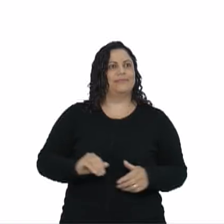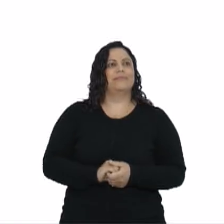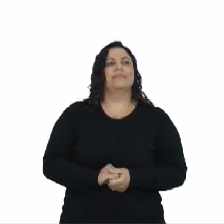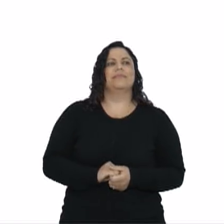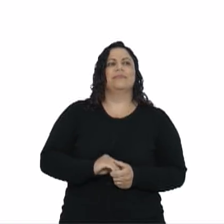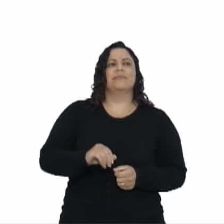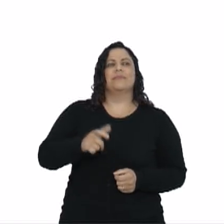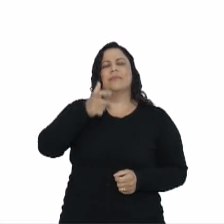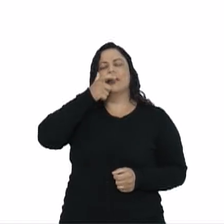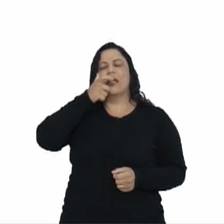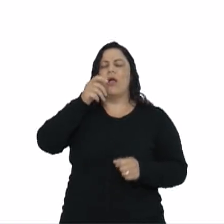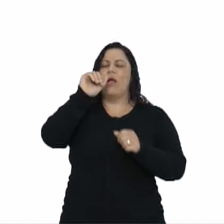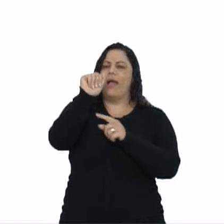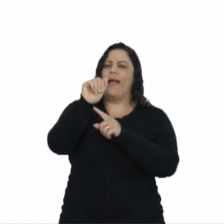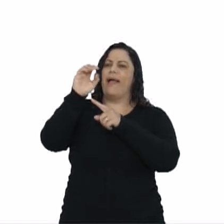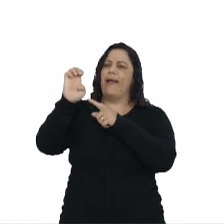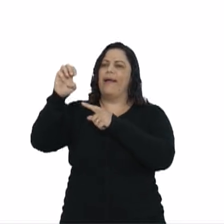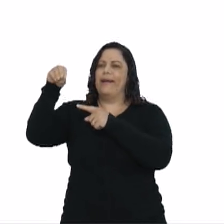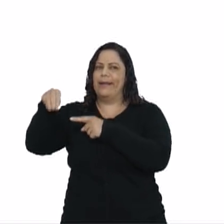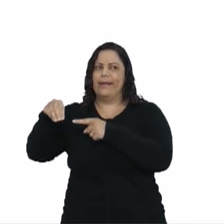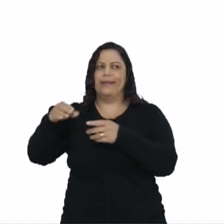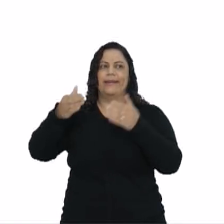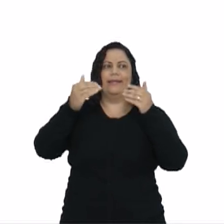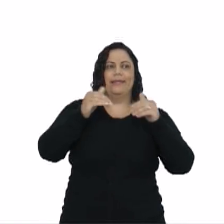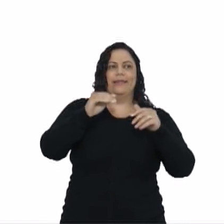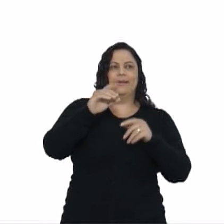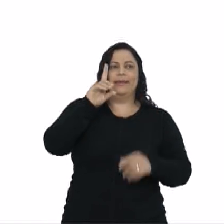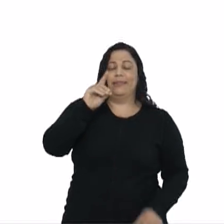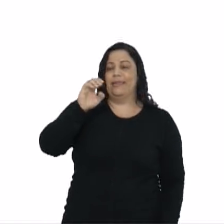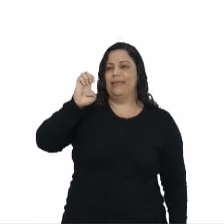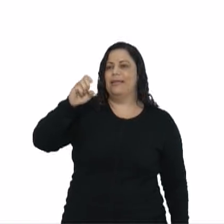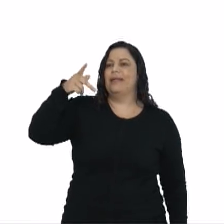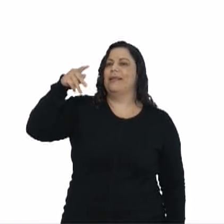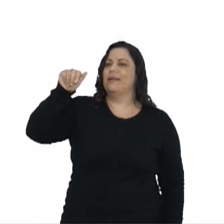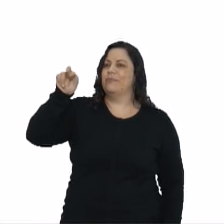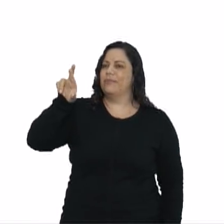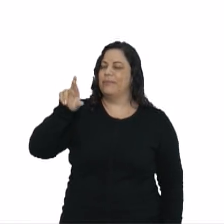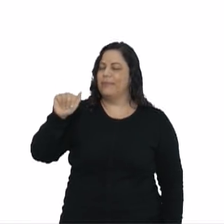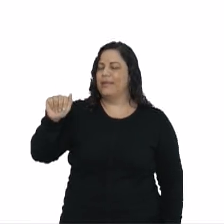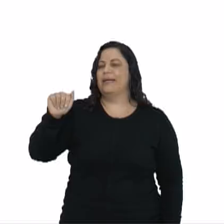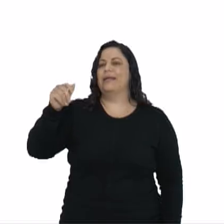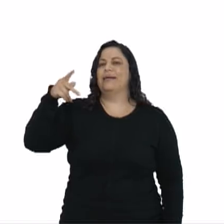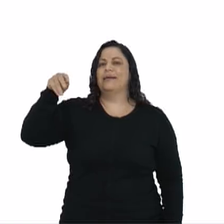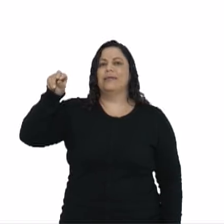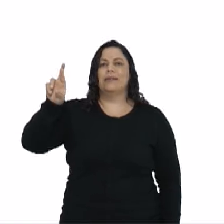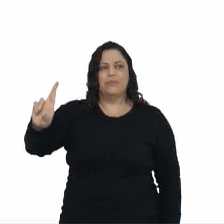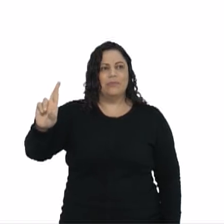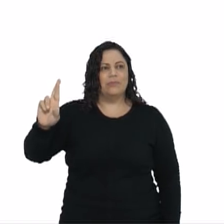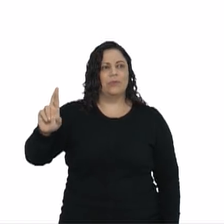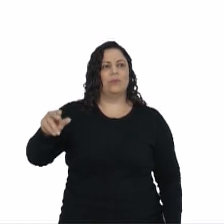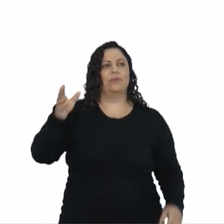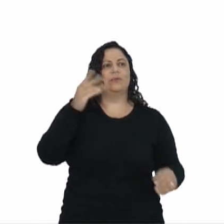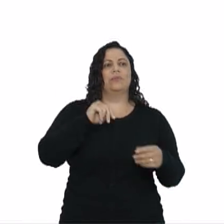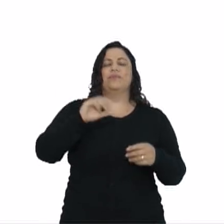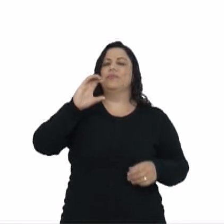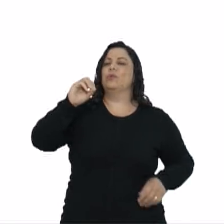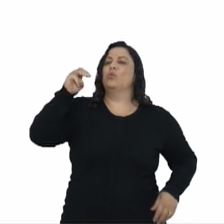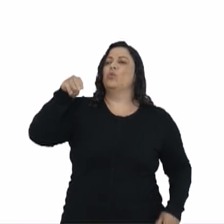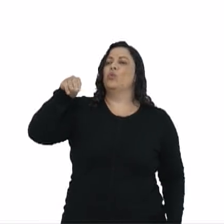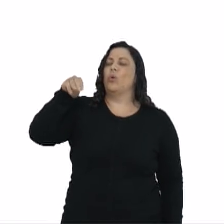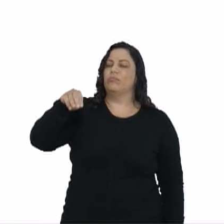a ou em algo. Ansioso de, ansioso para e ansioso por. Relacionado